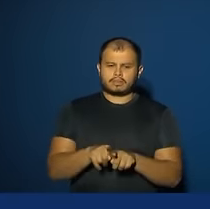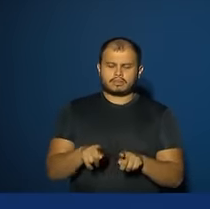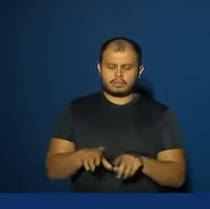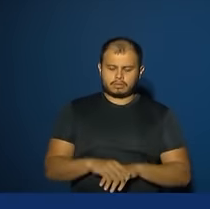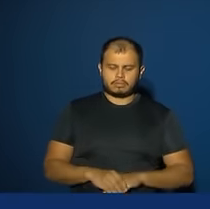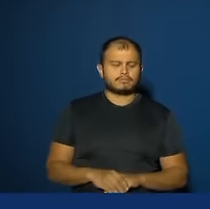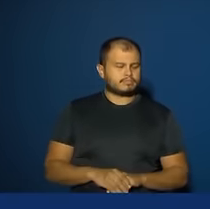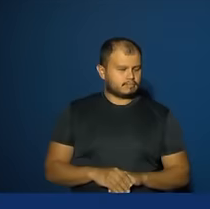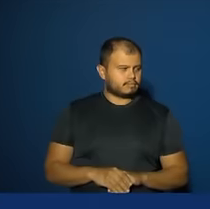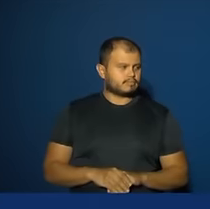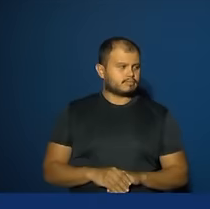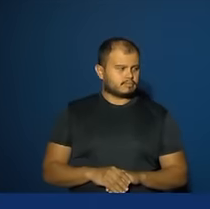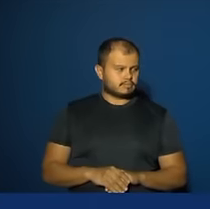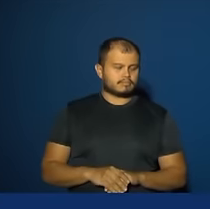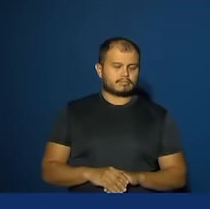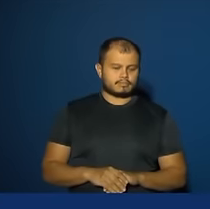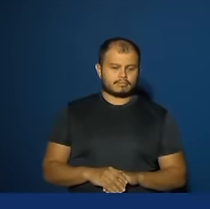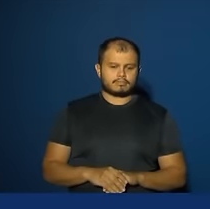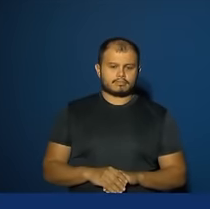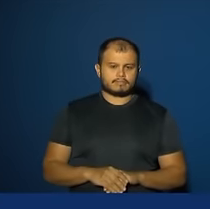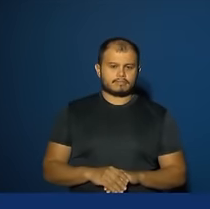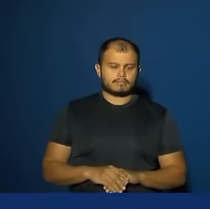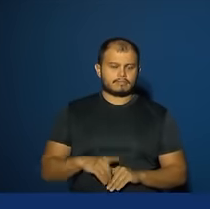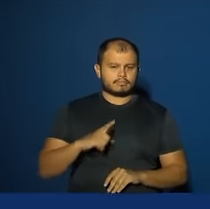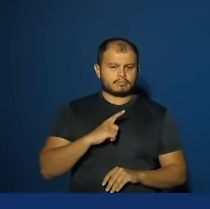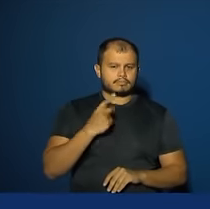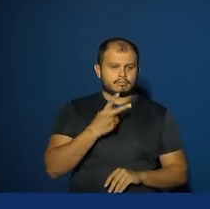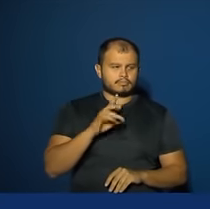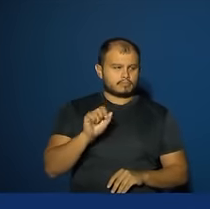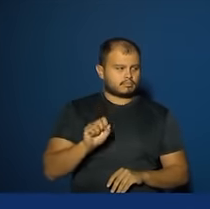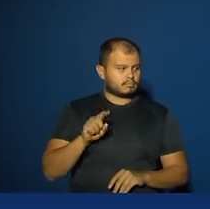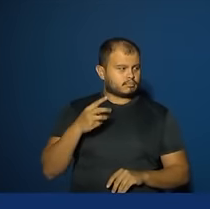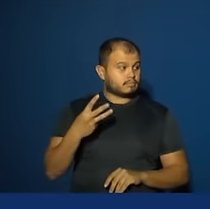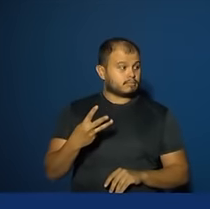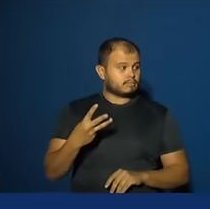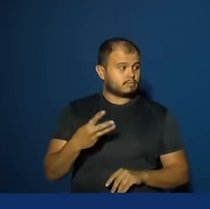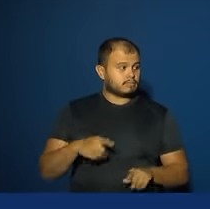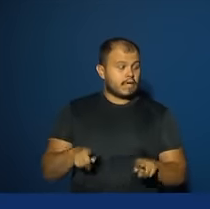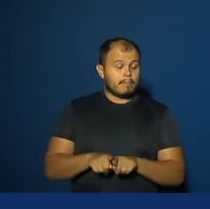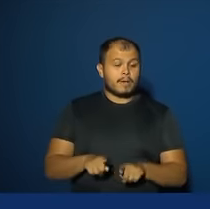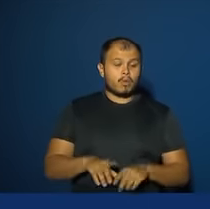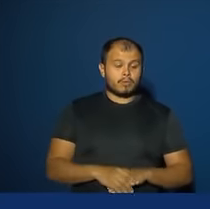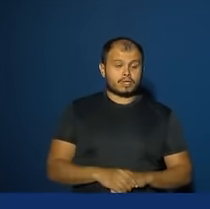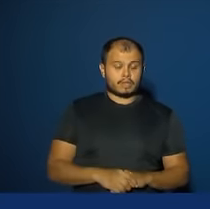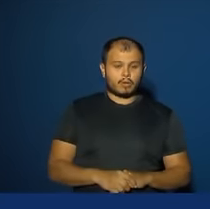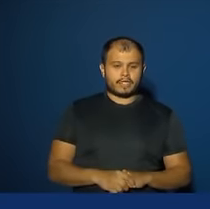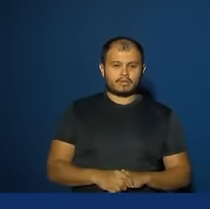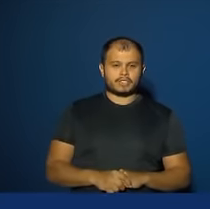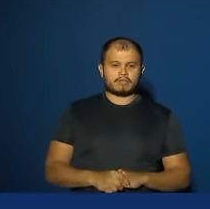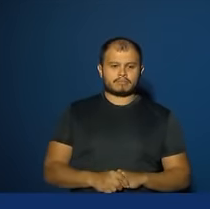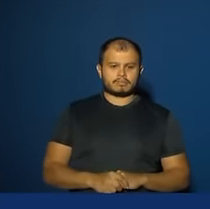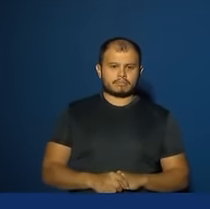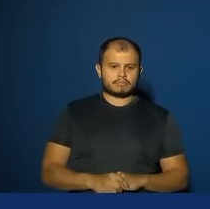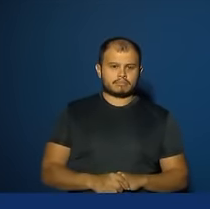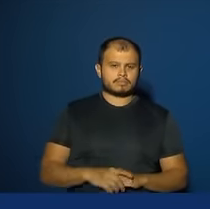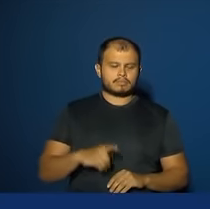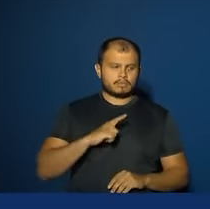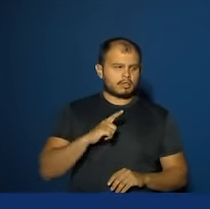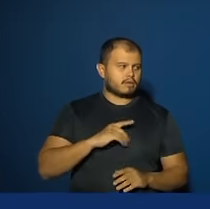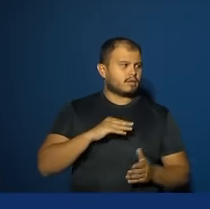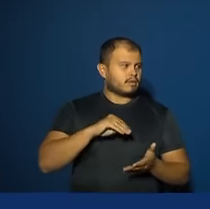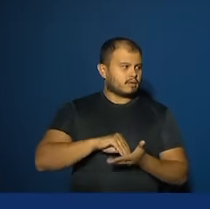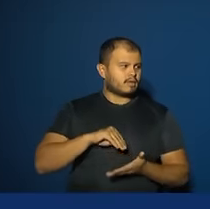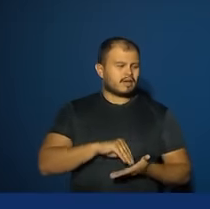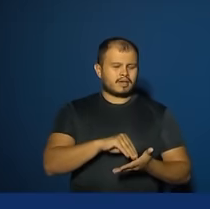curto prazo, o fiscal vai melhorar. A gente vai sair de um déficit de 2,3 para um déficit esse ano, 0,7, 0,8 do PIB, déficit do